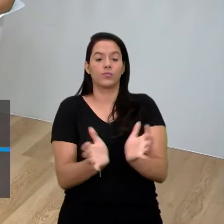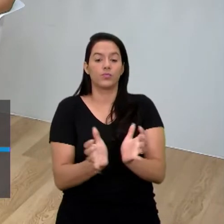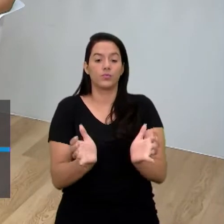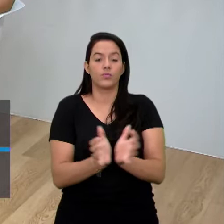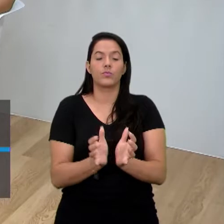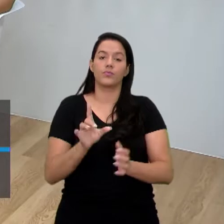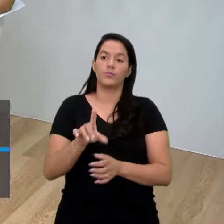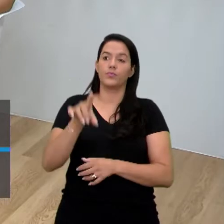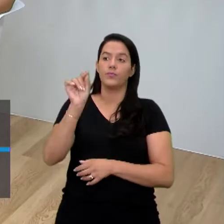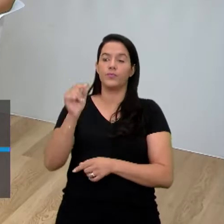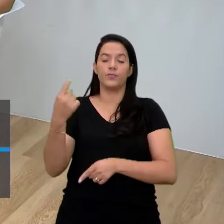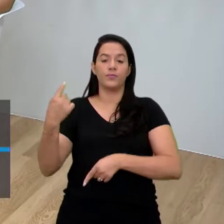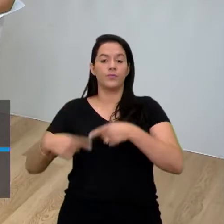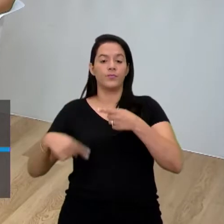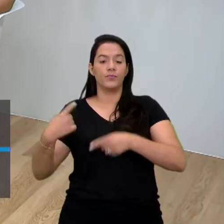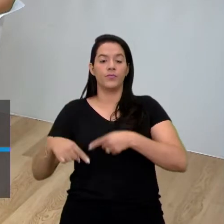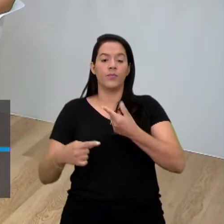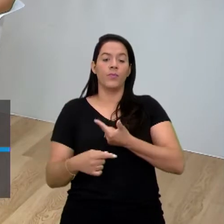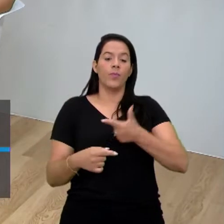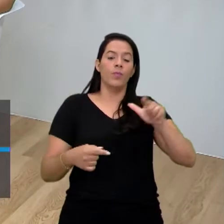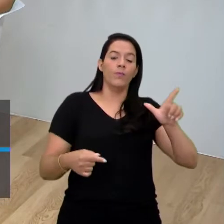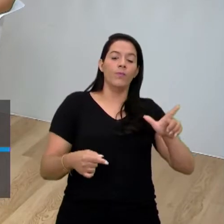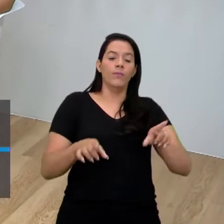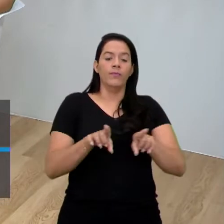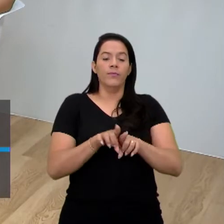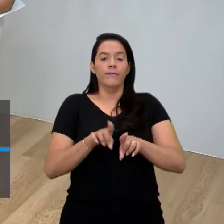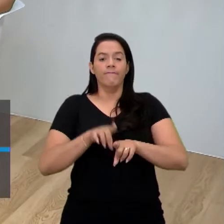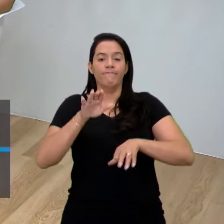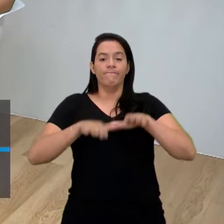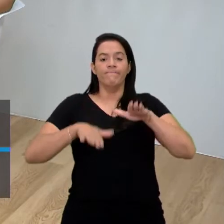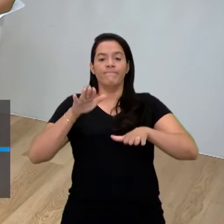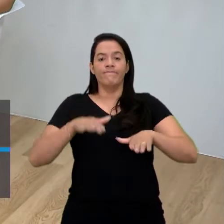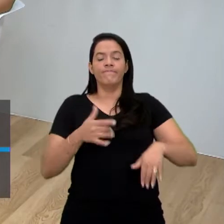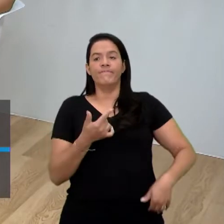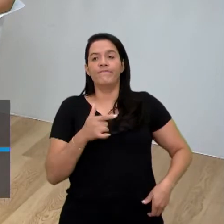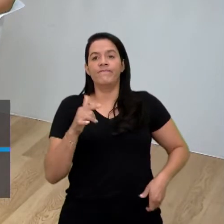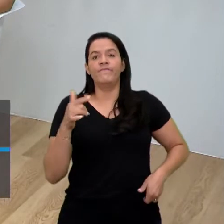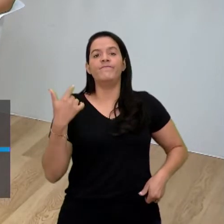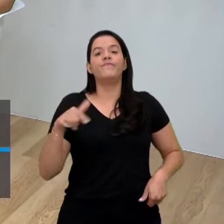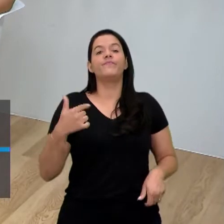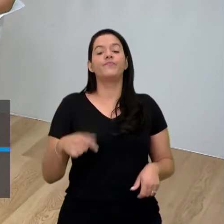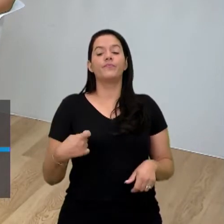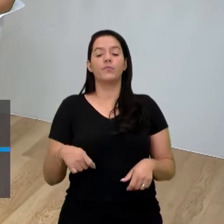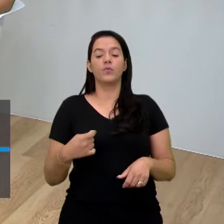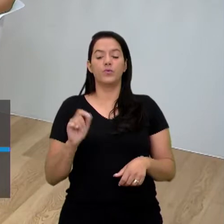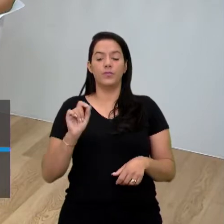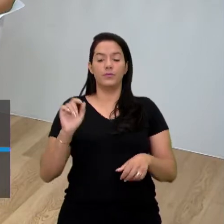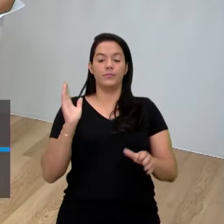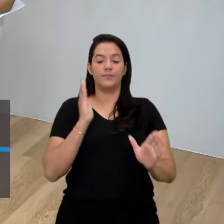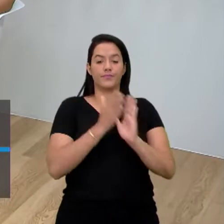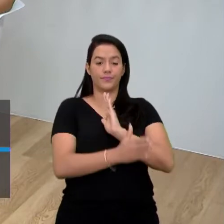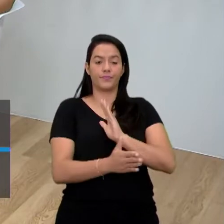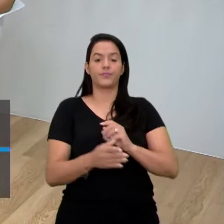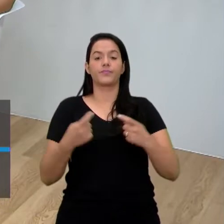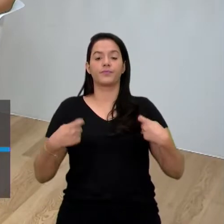opções políticas adversárias e esse pessoal muitas vezes não tem outra opção a não ser o refúgio. Vamos